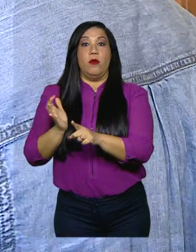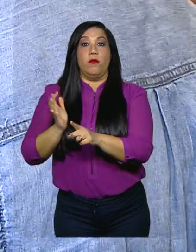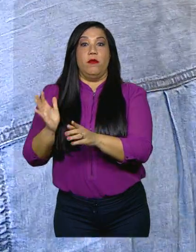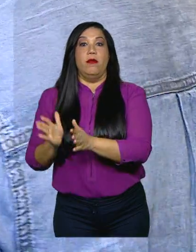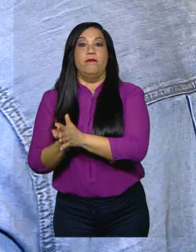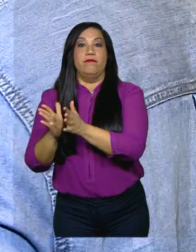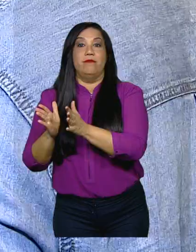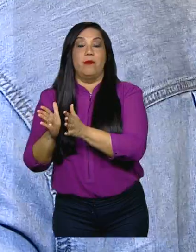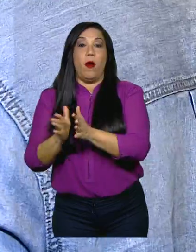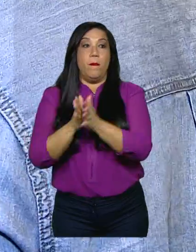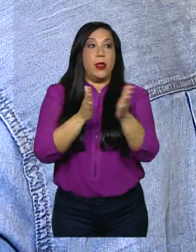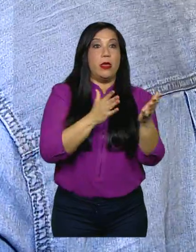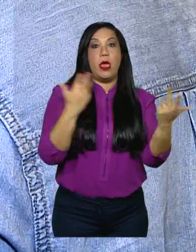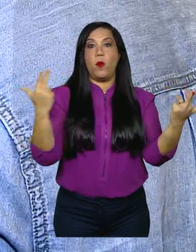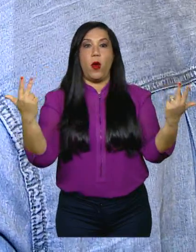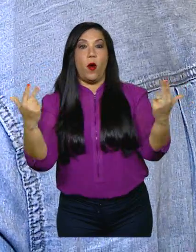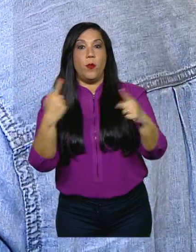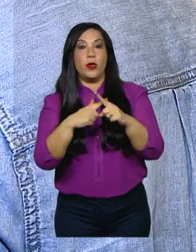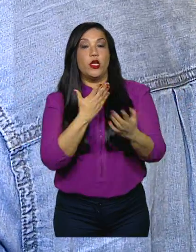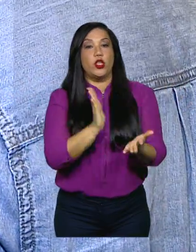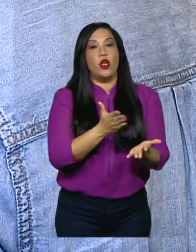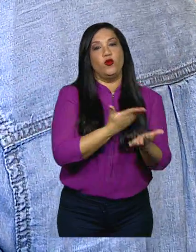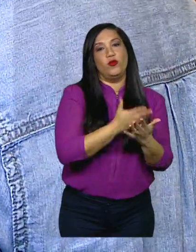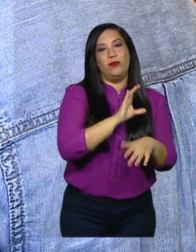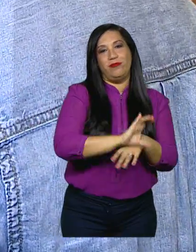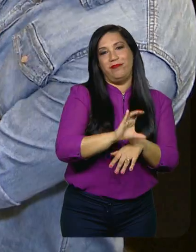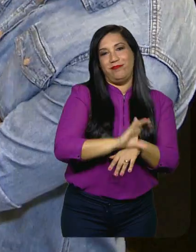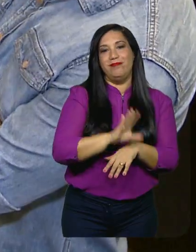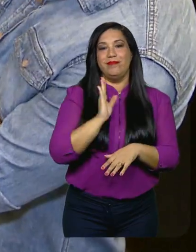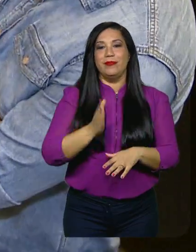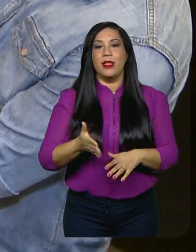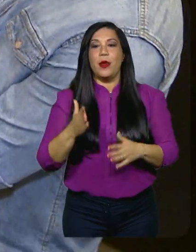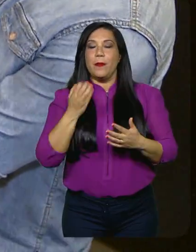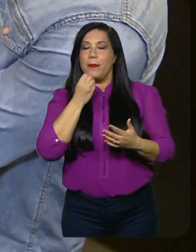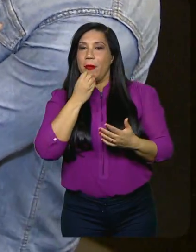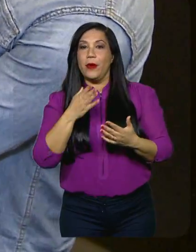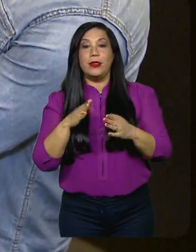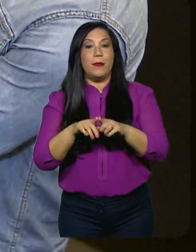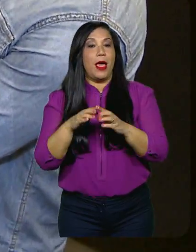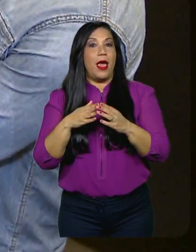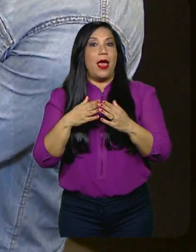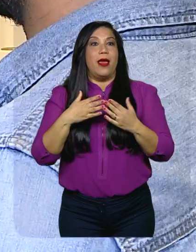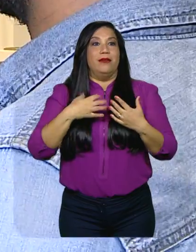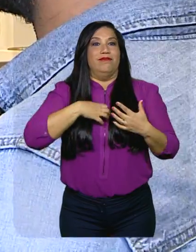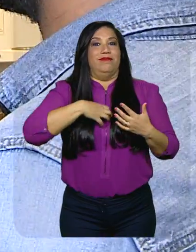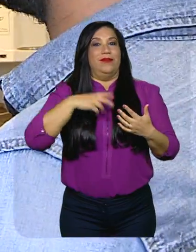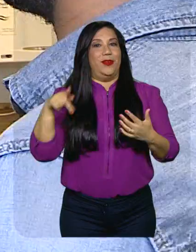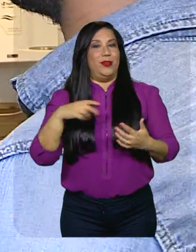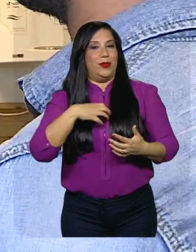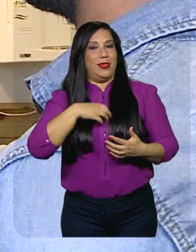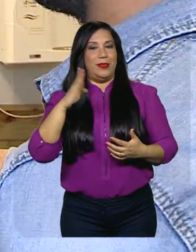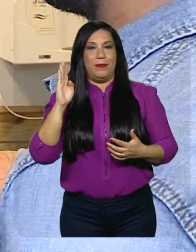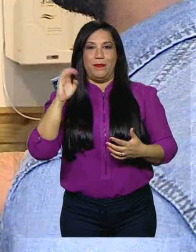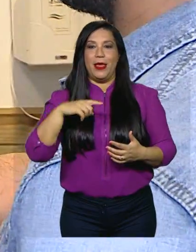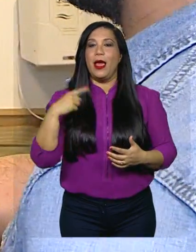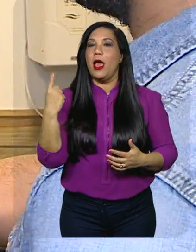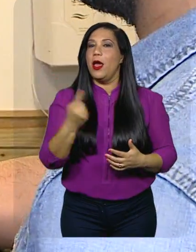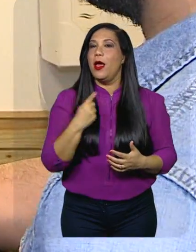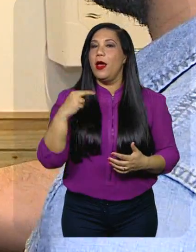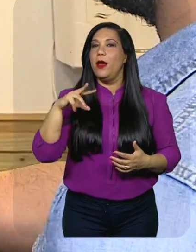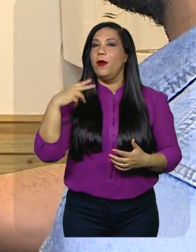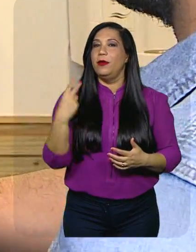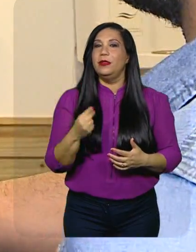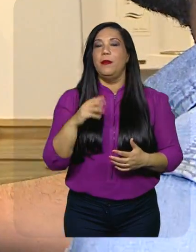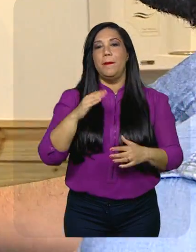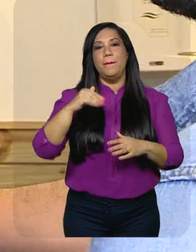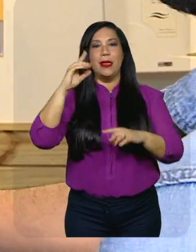Neste processo, a recompensa acaba não sendo apenas dos alunos, mas dos professores também. Eu sei que a gente tem mais